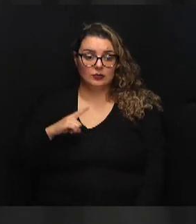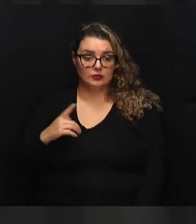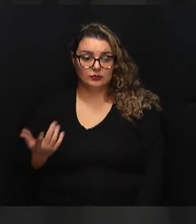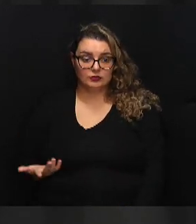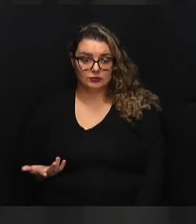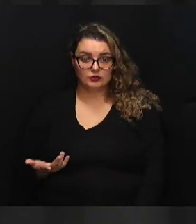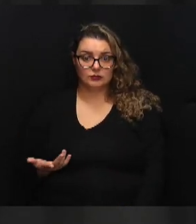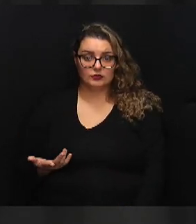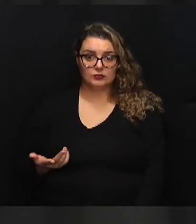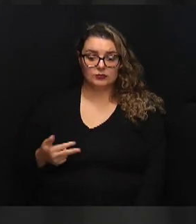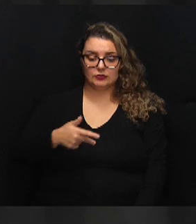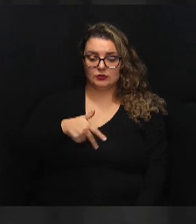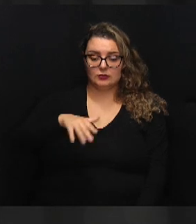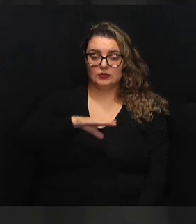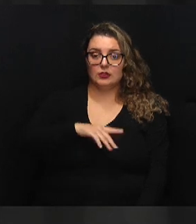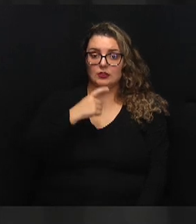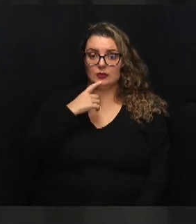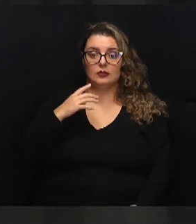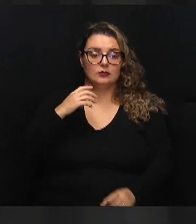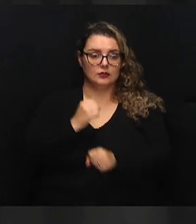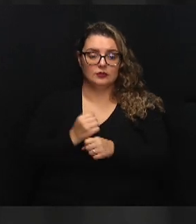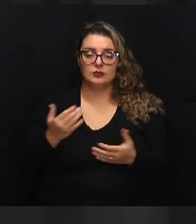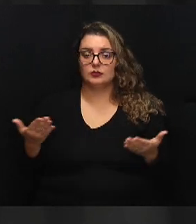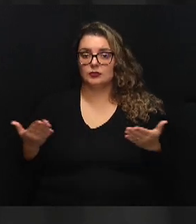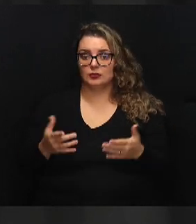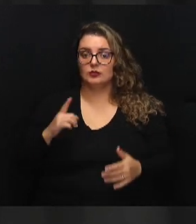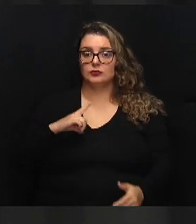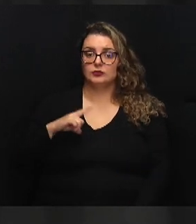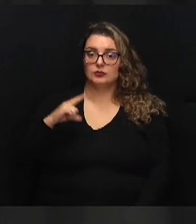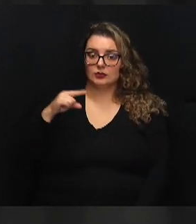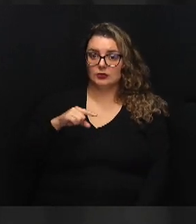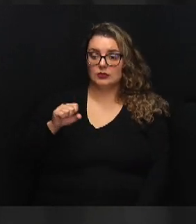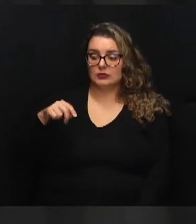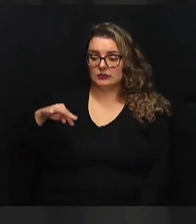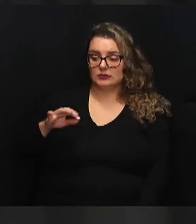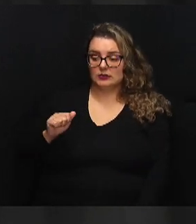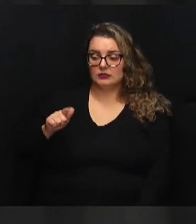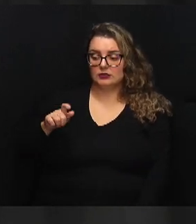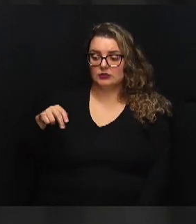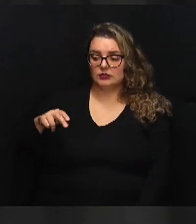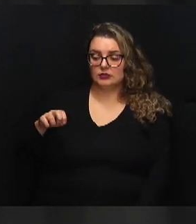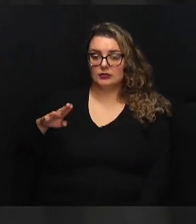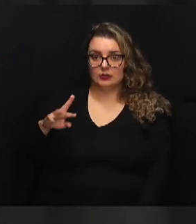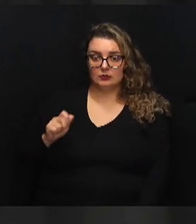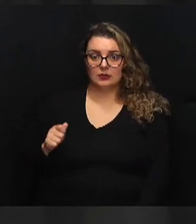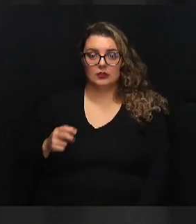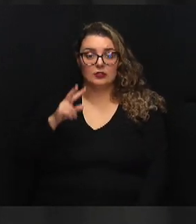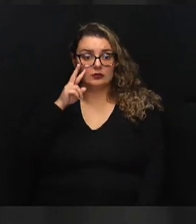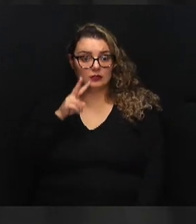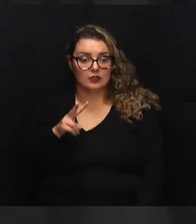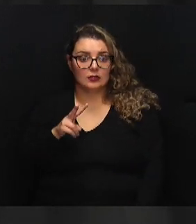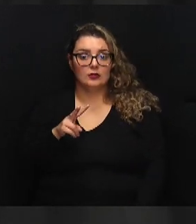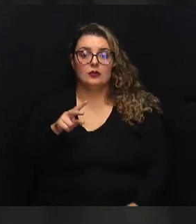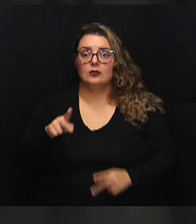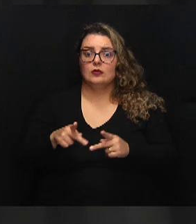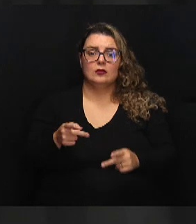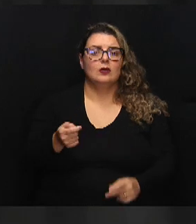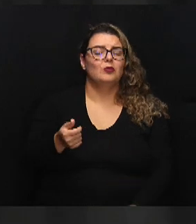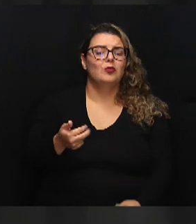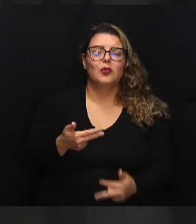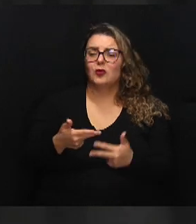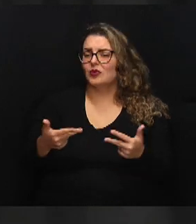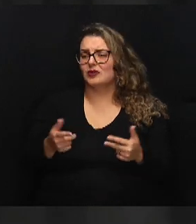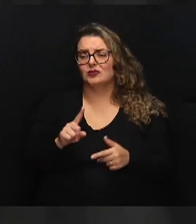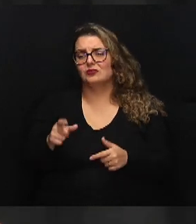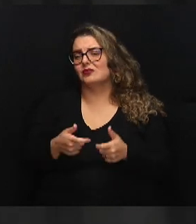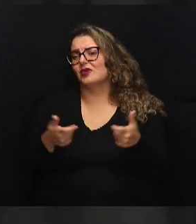Eu tenho andado em Campinas como um todo, e hoje nós estivemos lá no Santa Genebra, e a gente vê o que a população quer é pouca coisa, não é